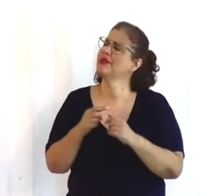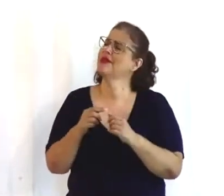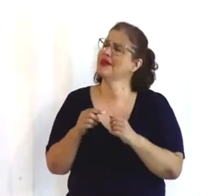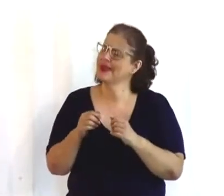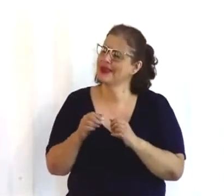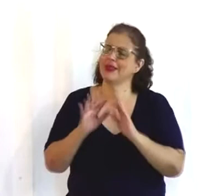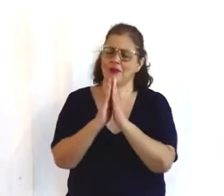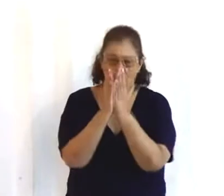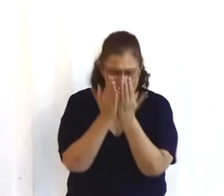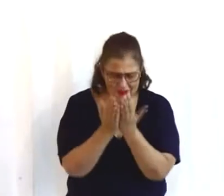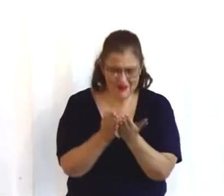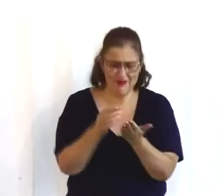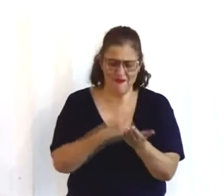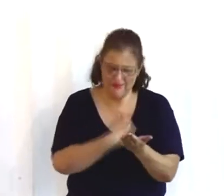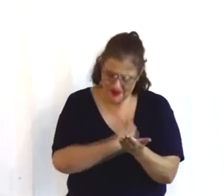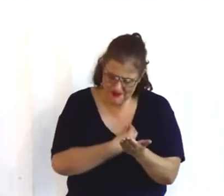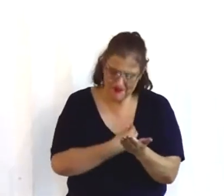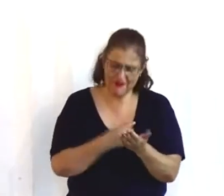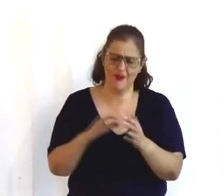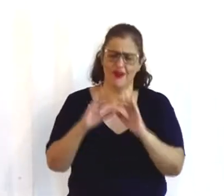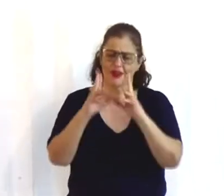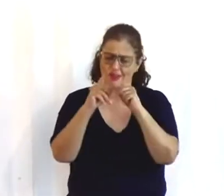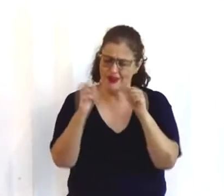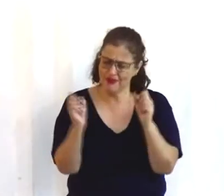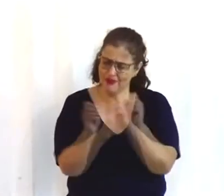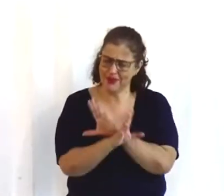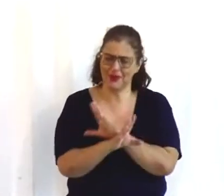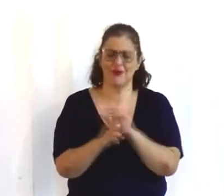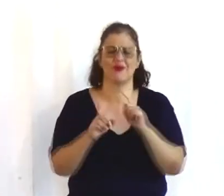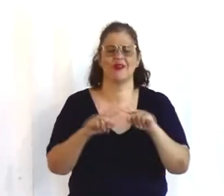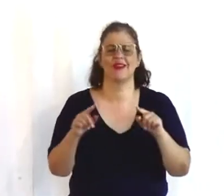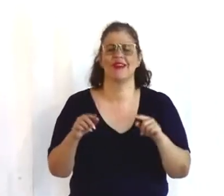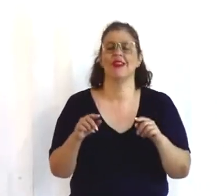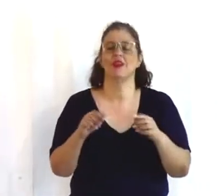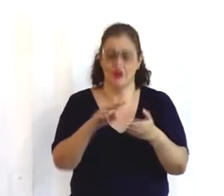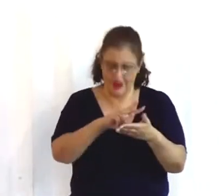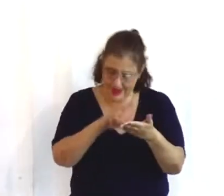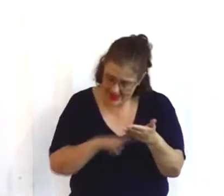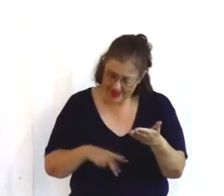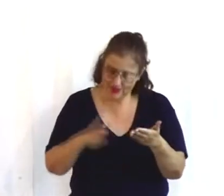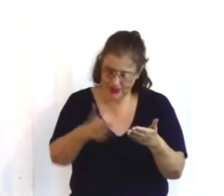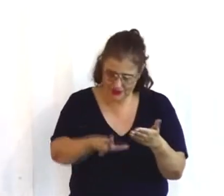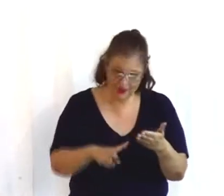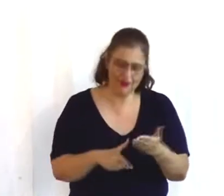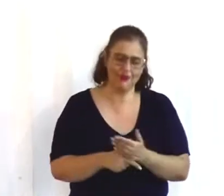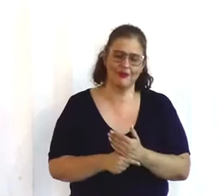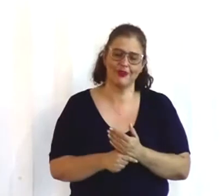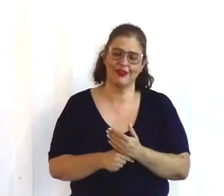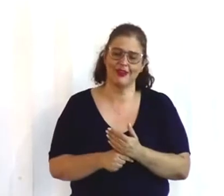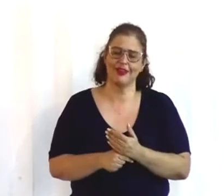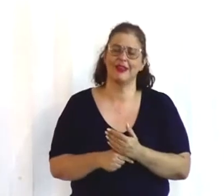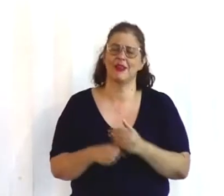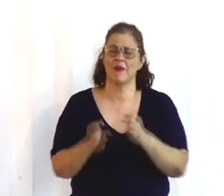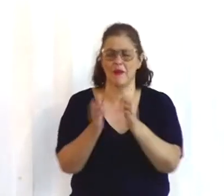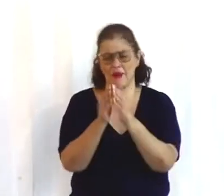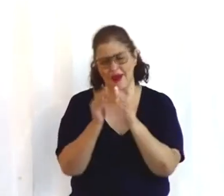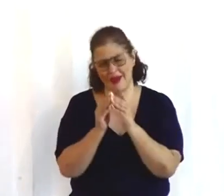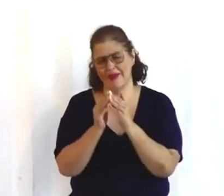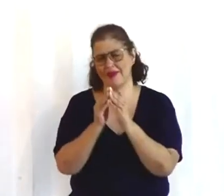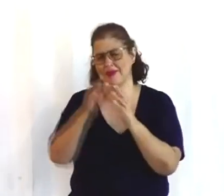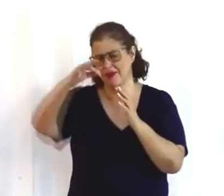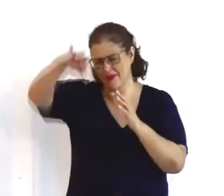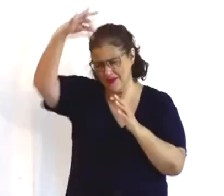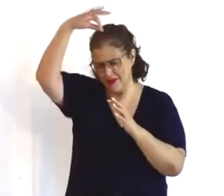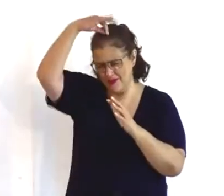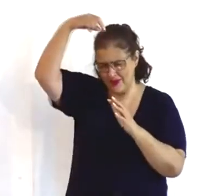toda a Tua palavra é inspirada por Ti, foi lida mais uma vez, e eu peço a iluminação do Teu Santo Espírito, para